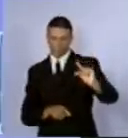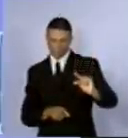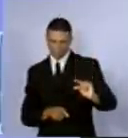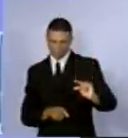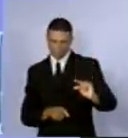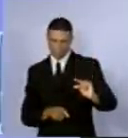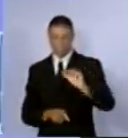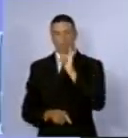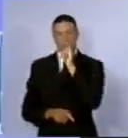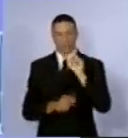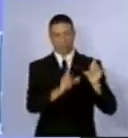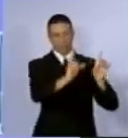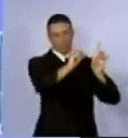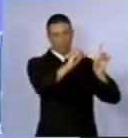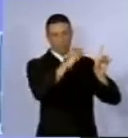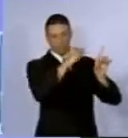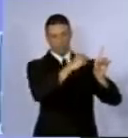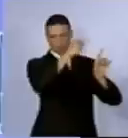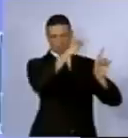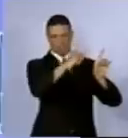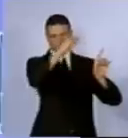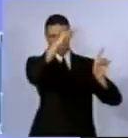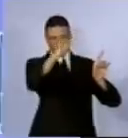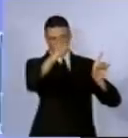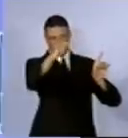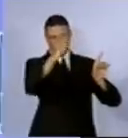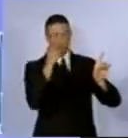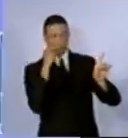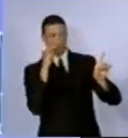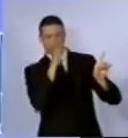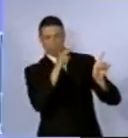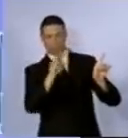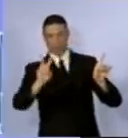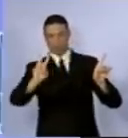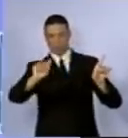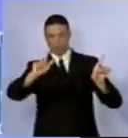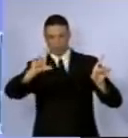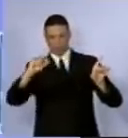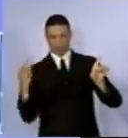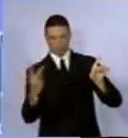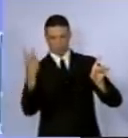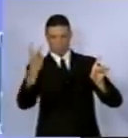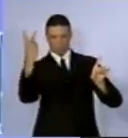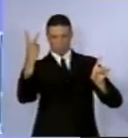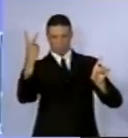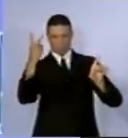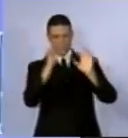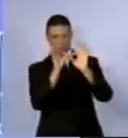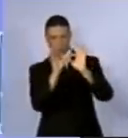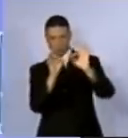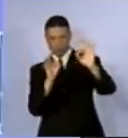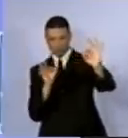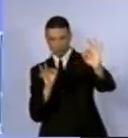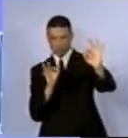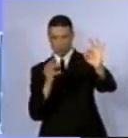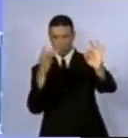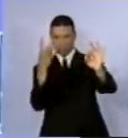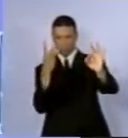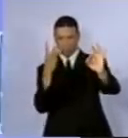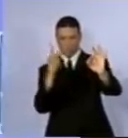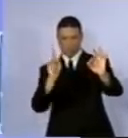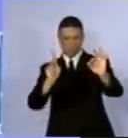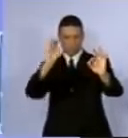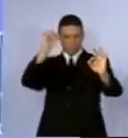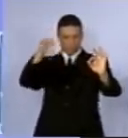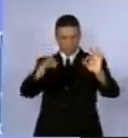Bom, se observarmos aqui o valor de 3 quilômetros, por exemplo, seria de 3 milhas, mais ou menos, bom, enfim, e se observarmos